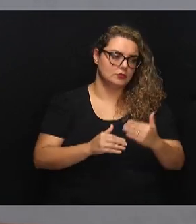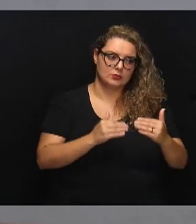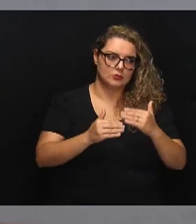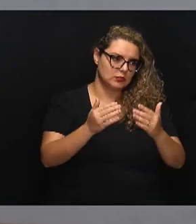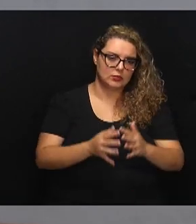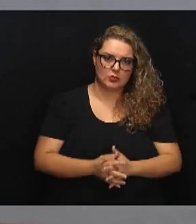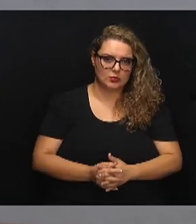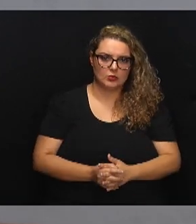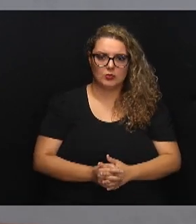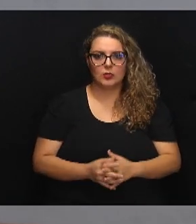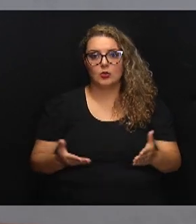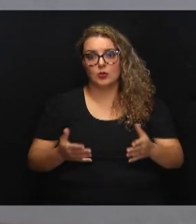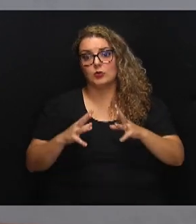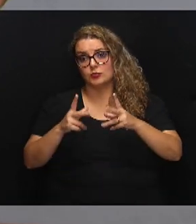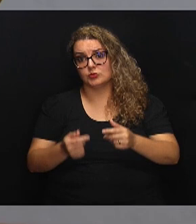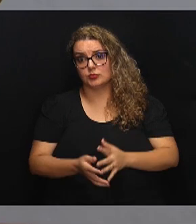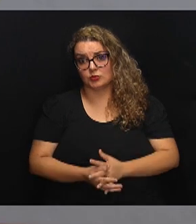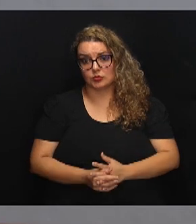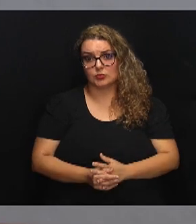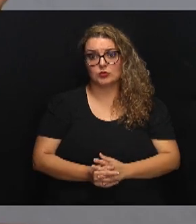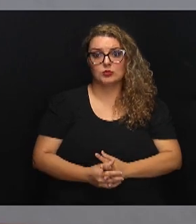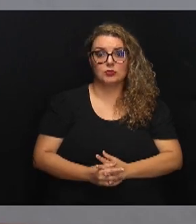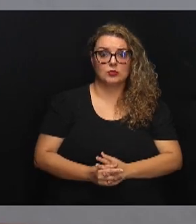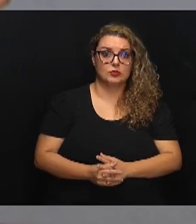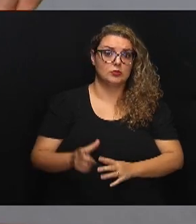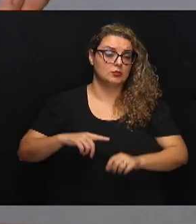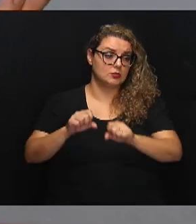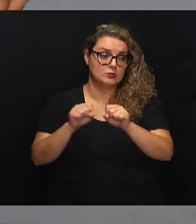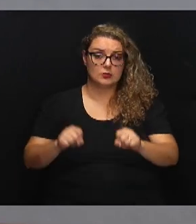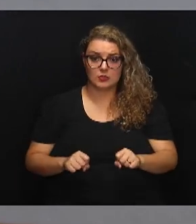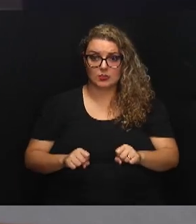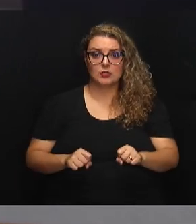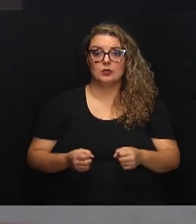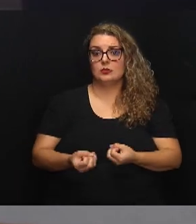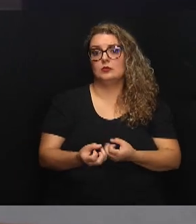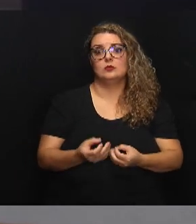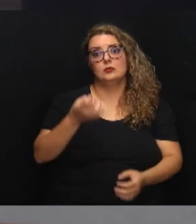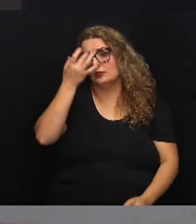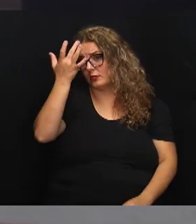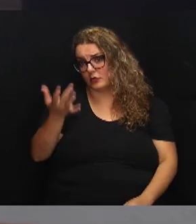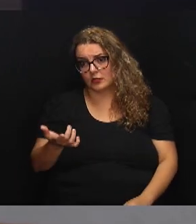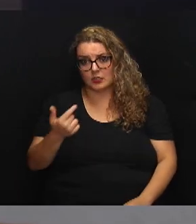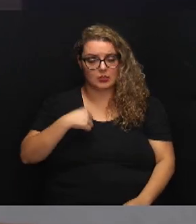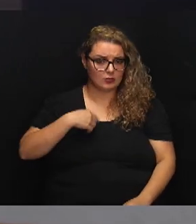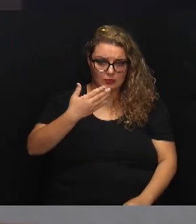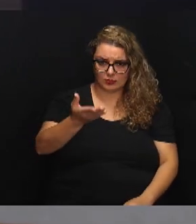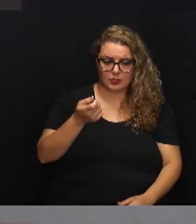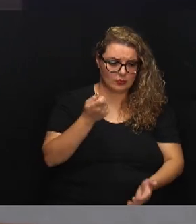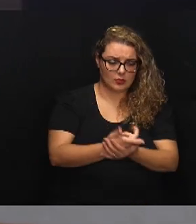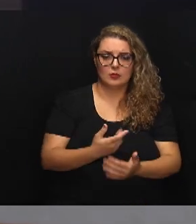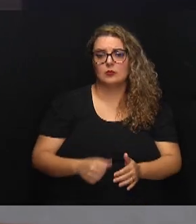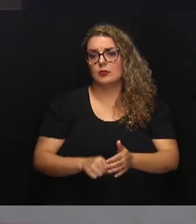todo mundo tem sistema, as empresas, hoje as informações é muito fácil, hoje qualquer um, você que for comprar, primeira coisa